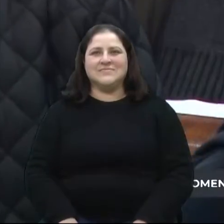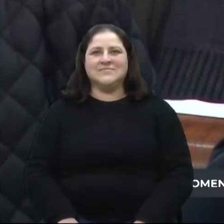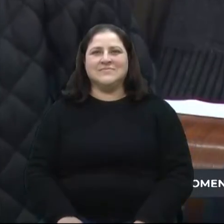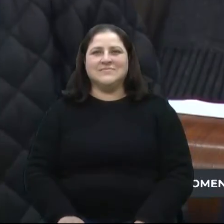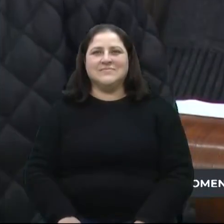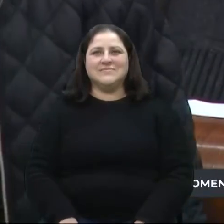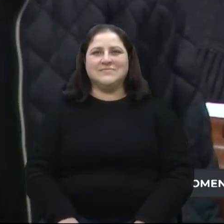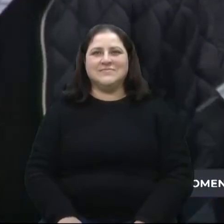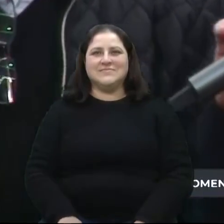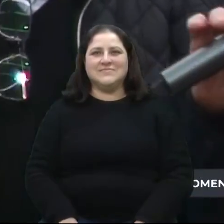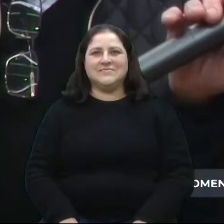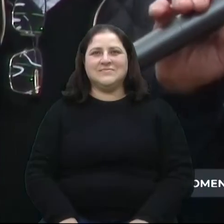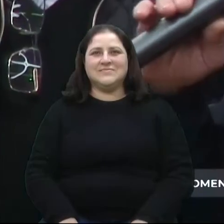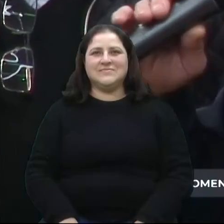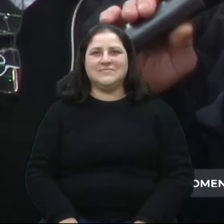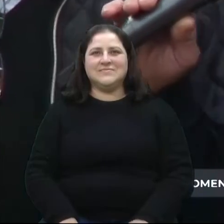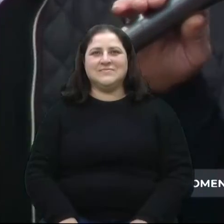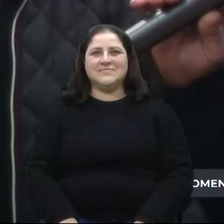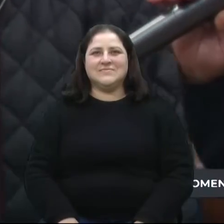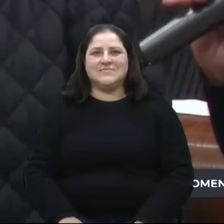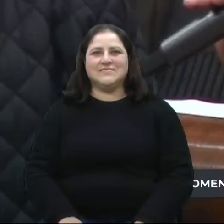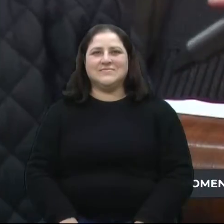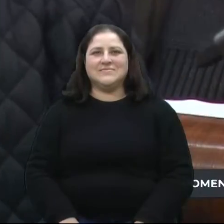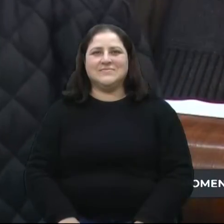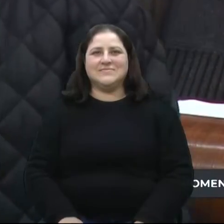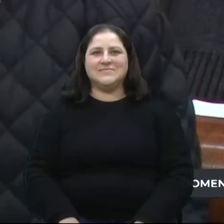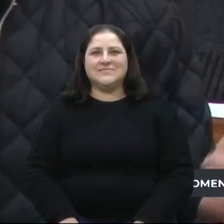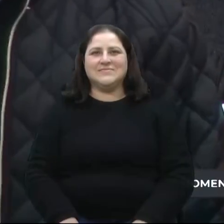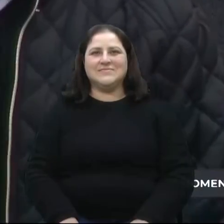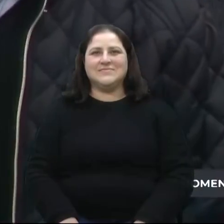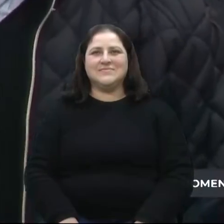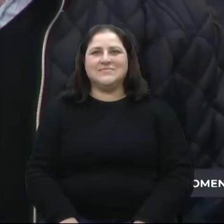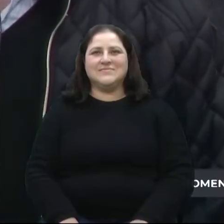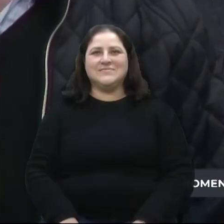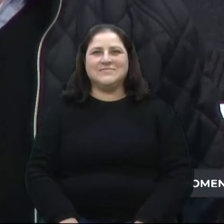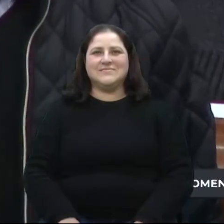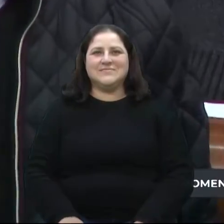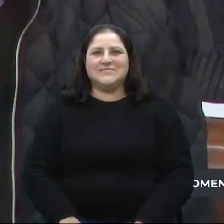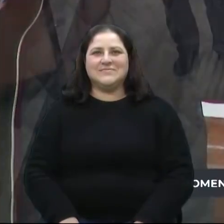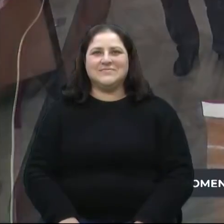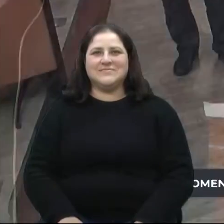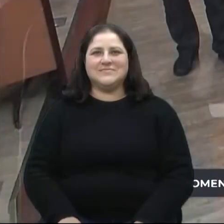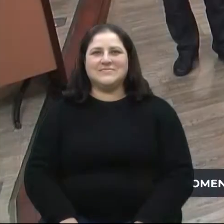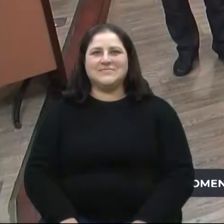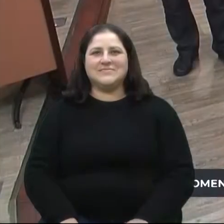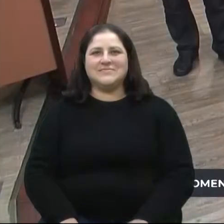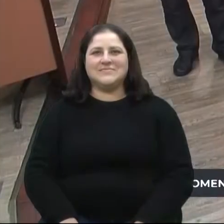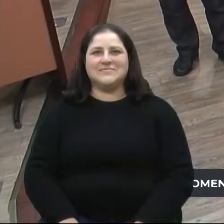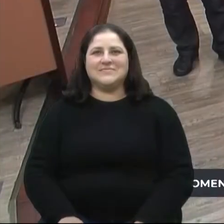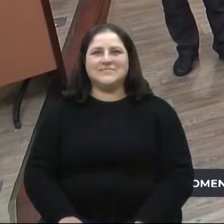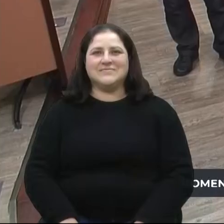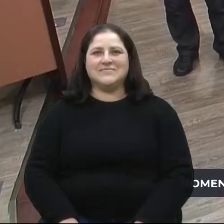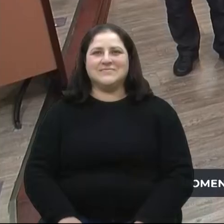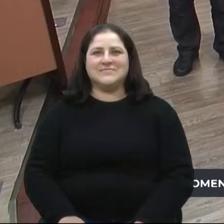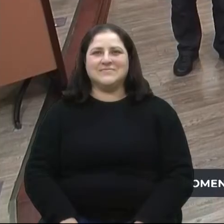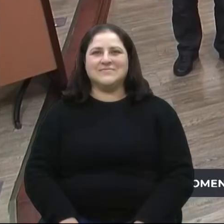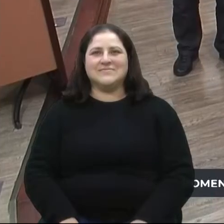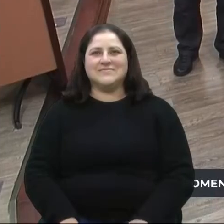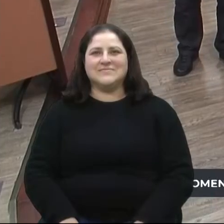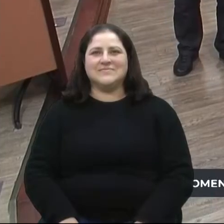Rosina, non le veio da me, l'enda della